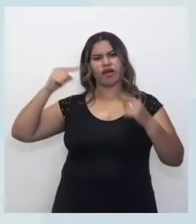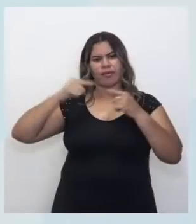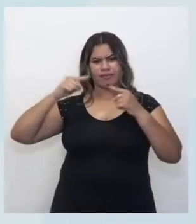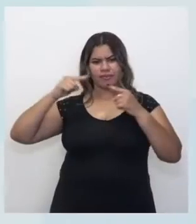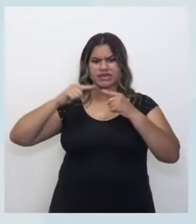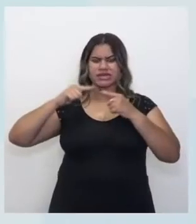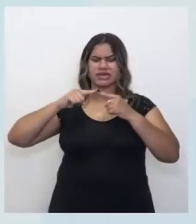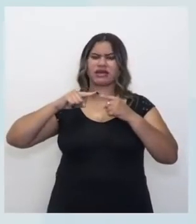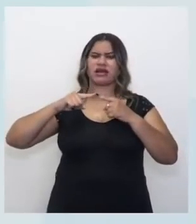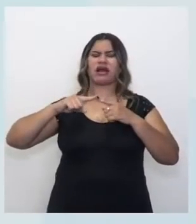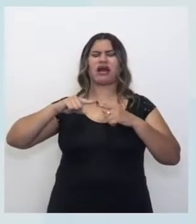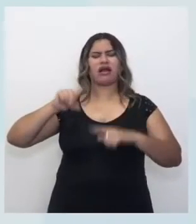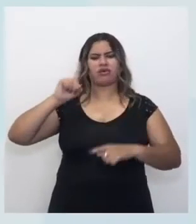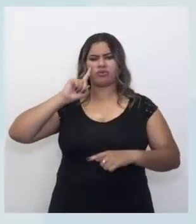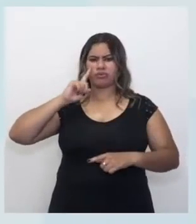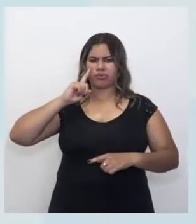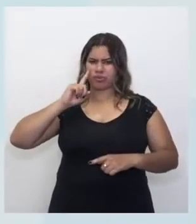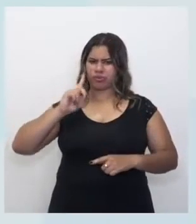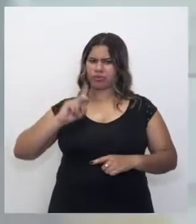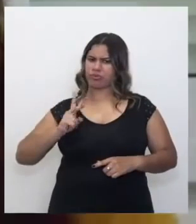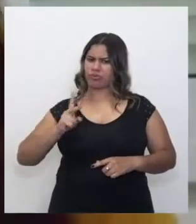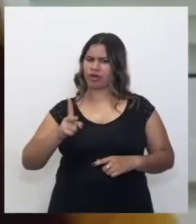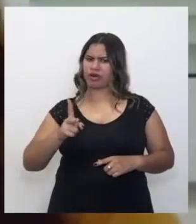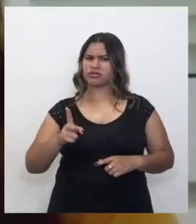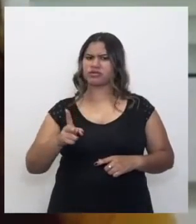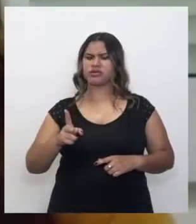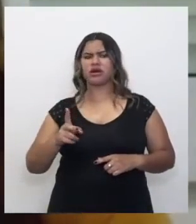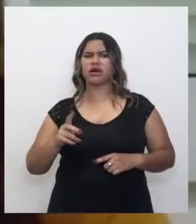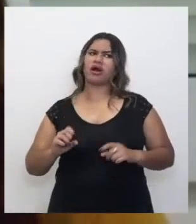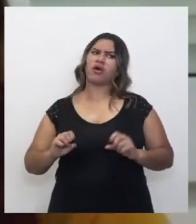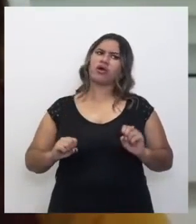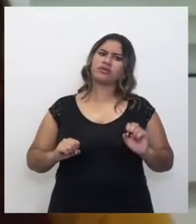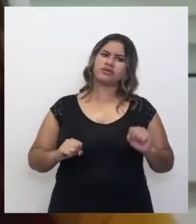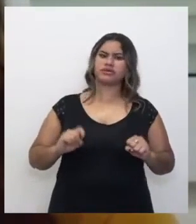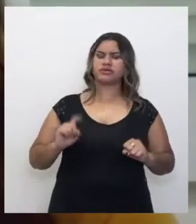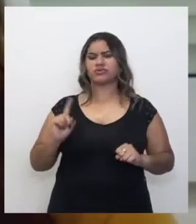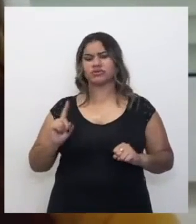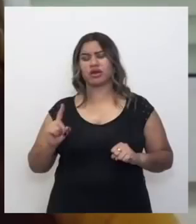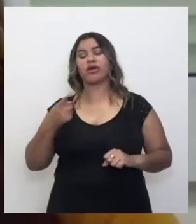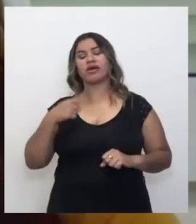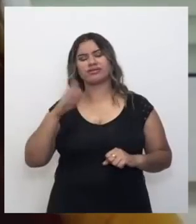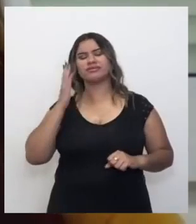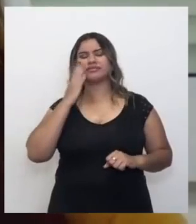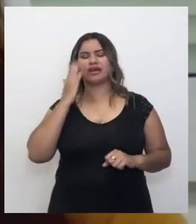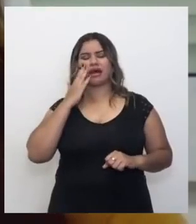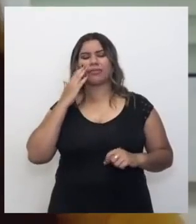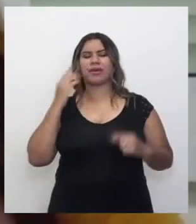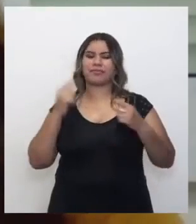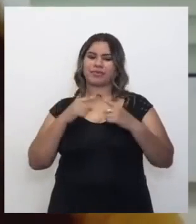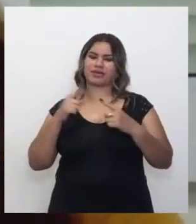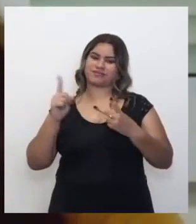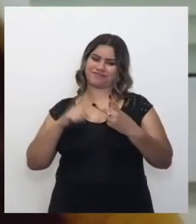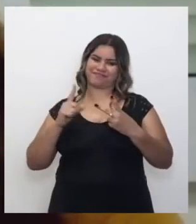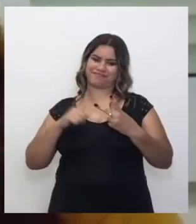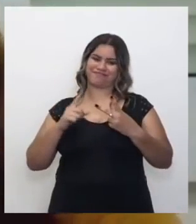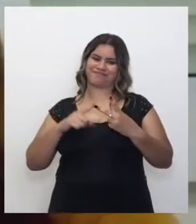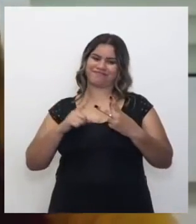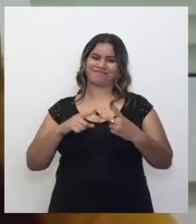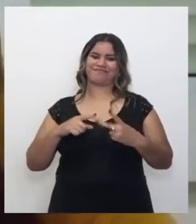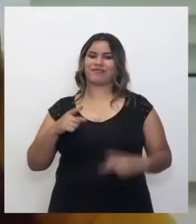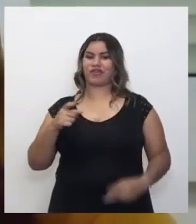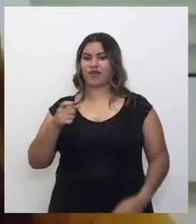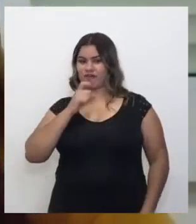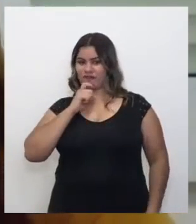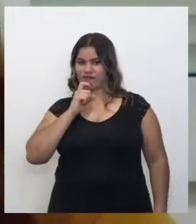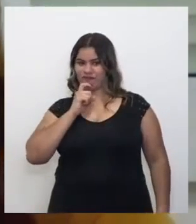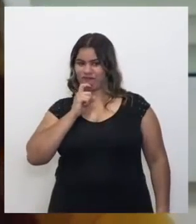em atividades cotidianas ou não cotidianas? Bom, a gente já sabe que é aí nas atividades não